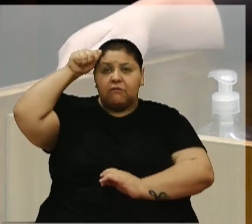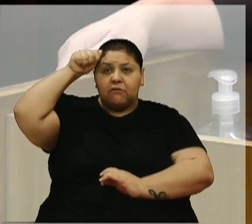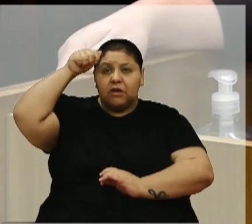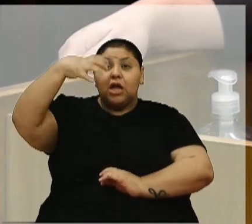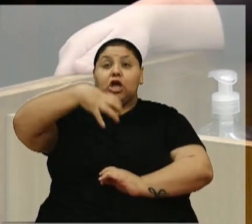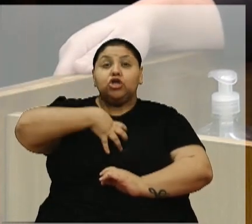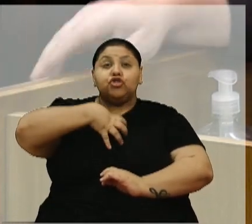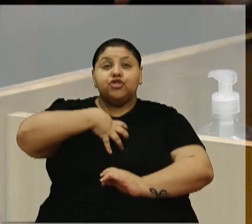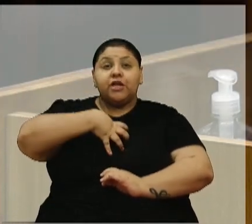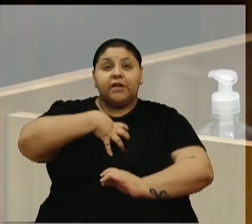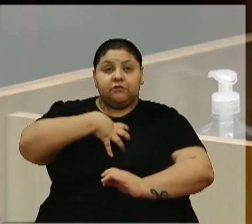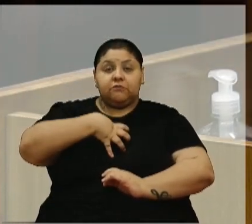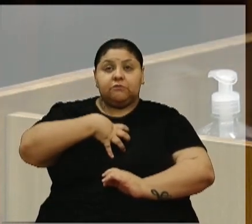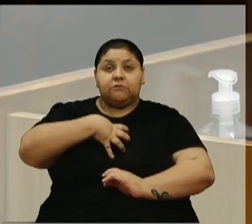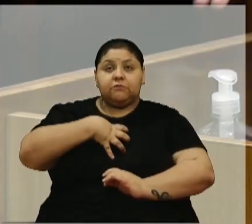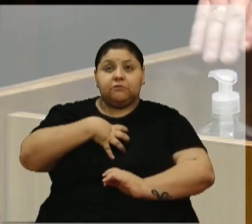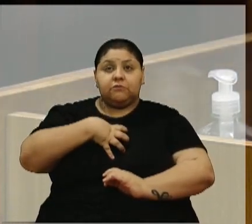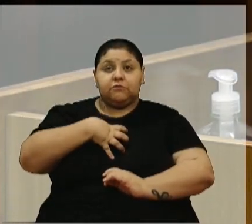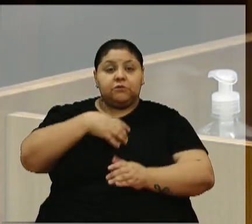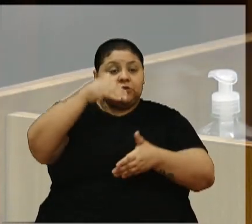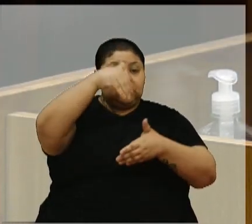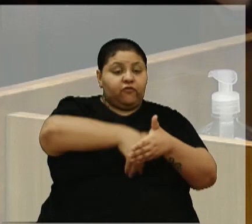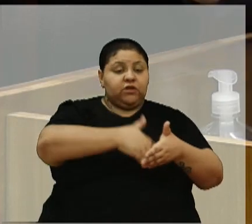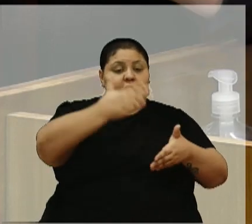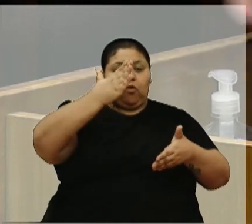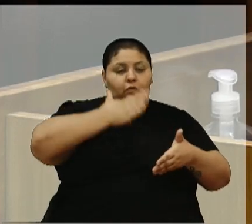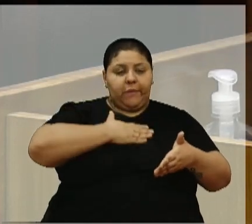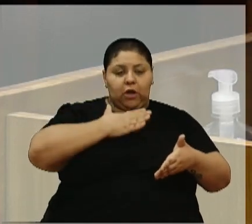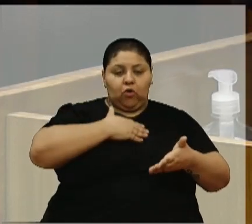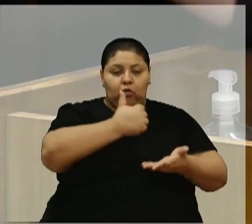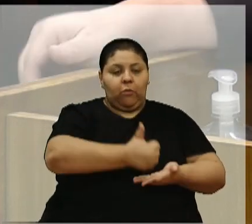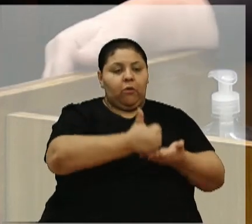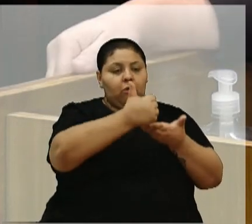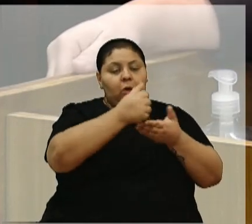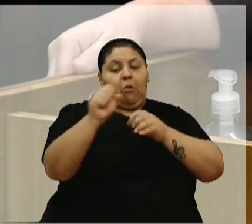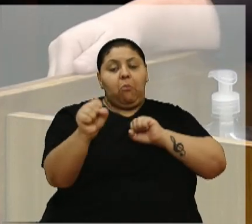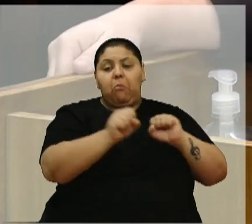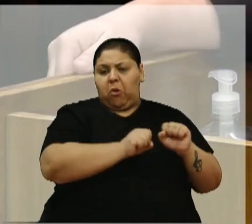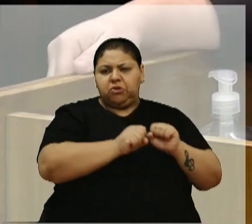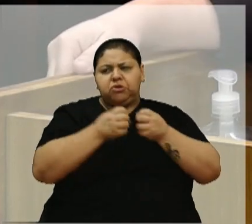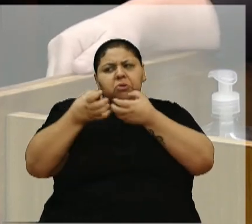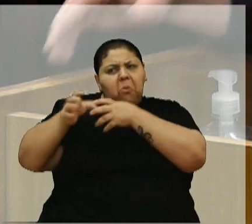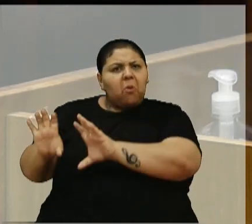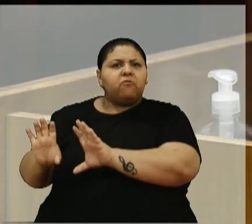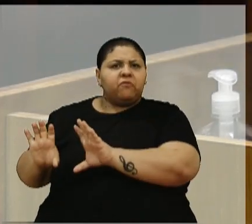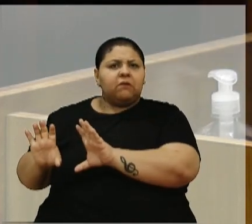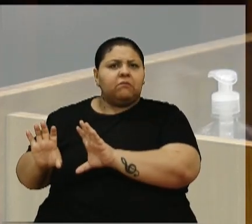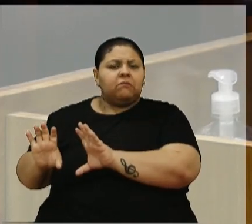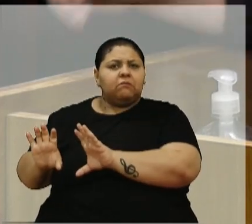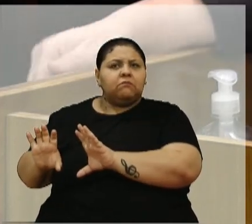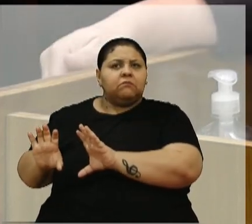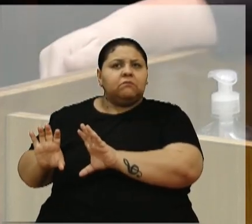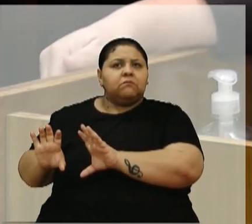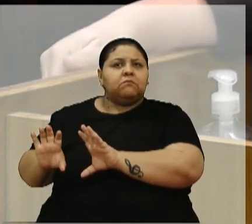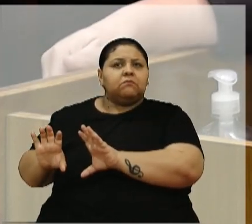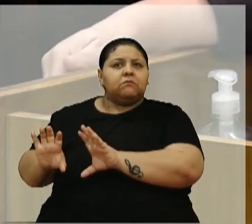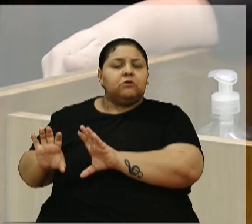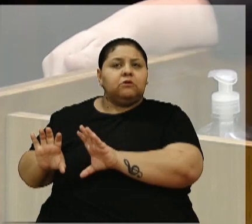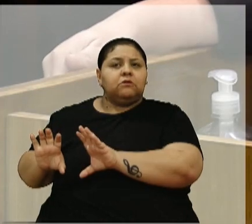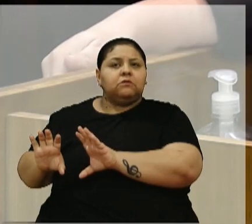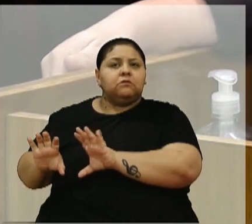estão tentando lidar. Que se não votar comigo, se não estiver comigo, pode ter repúdio. Pode ter a questão da